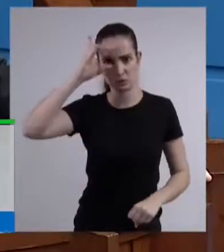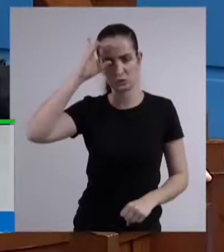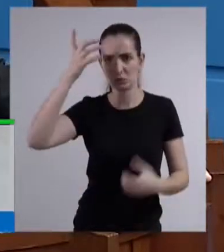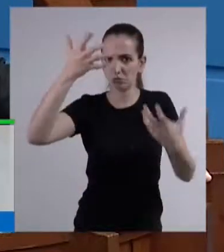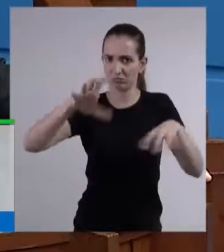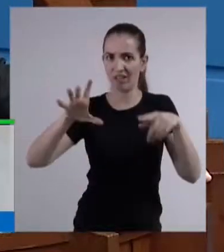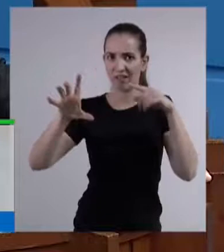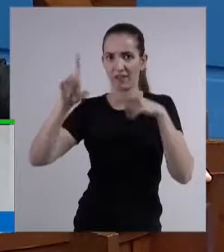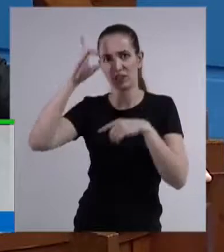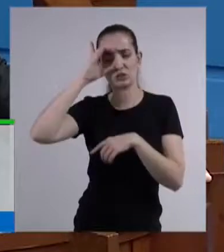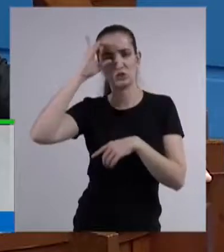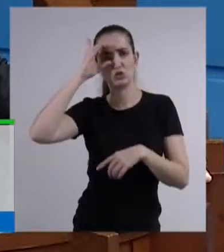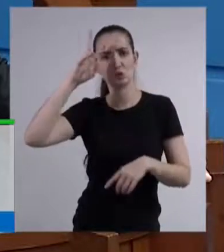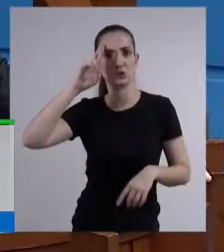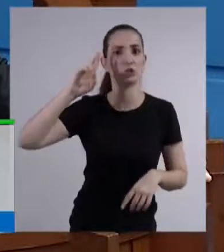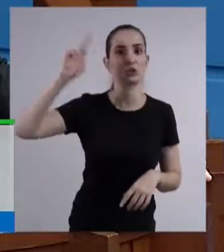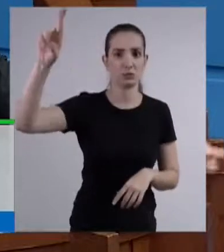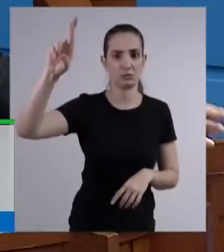verdade.